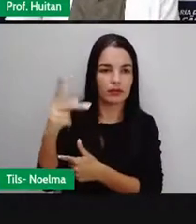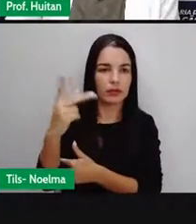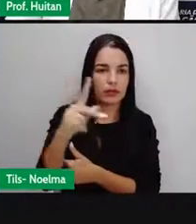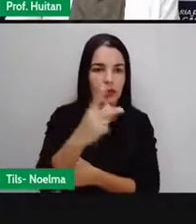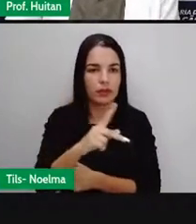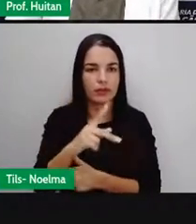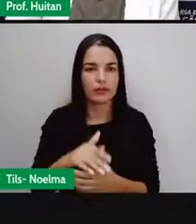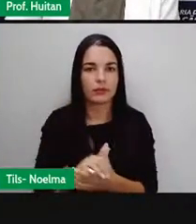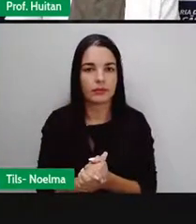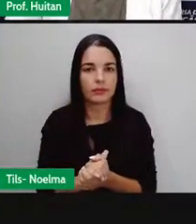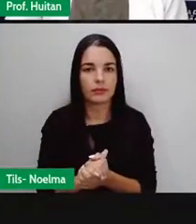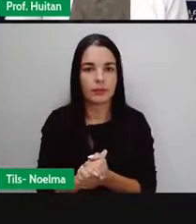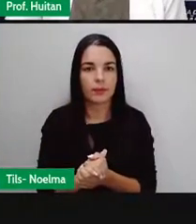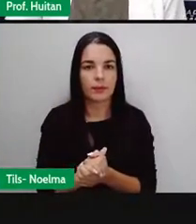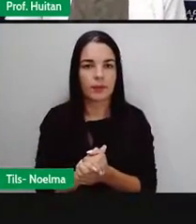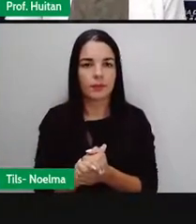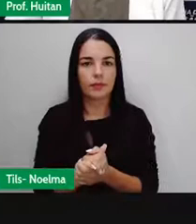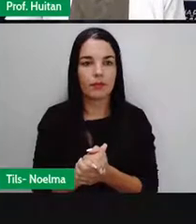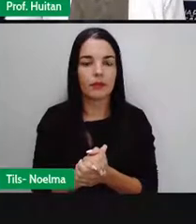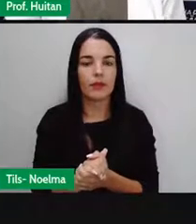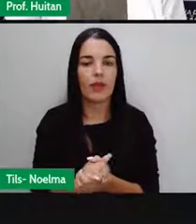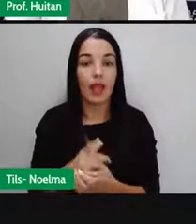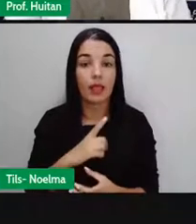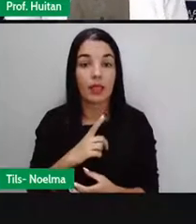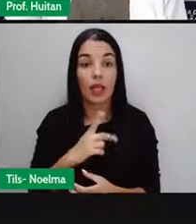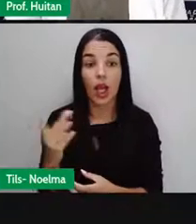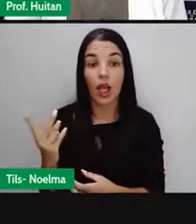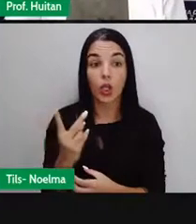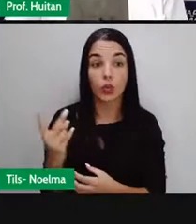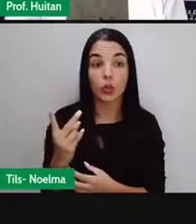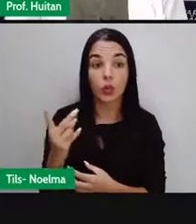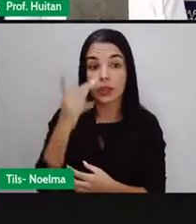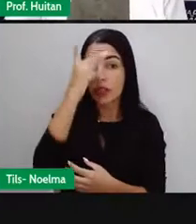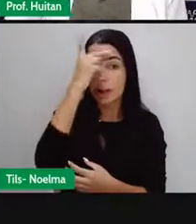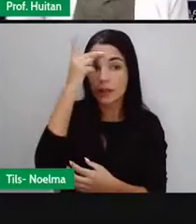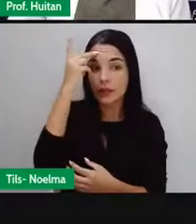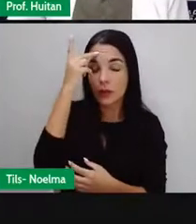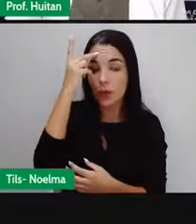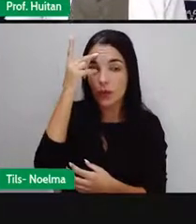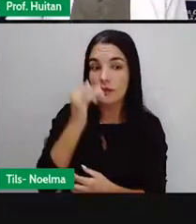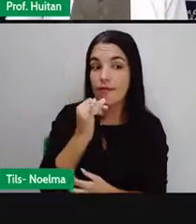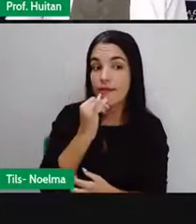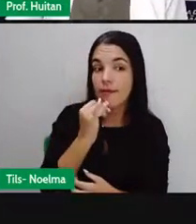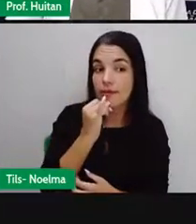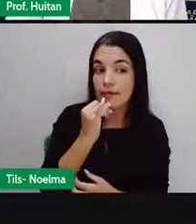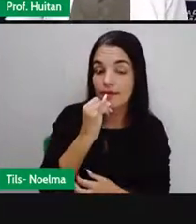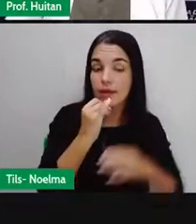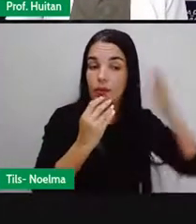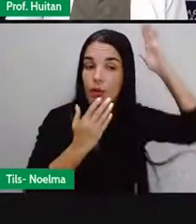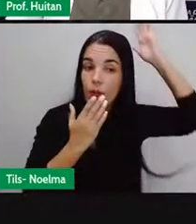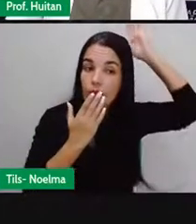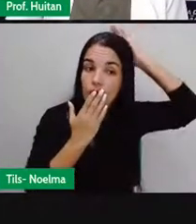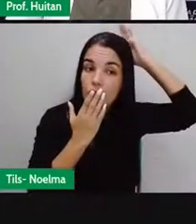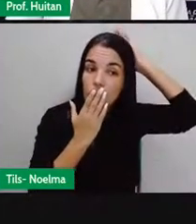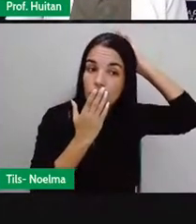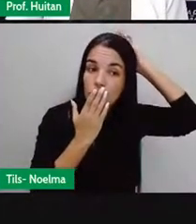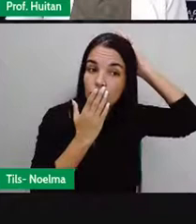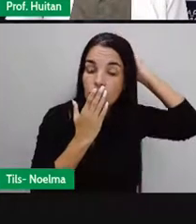de origem. Então, esses dois são dois exemplos de indígenas que